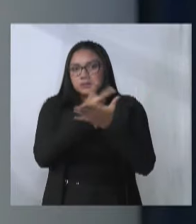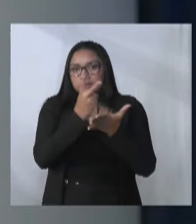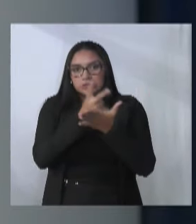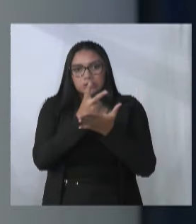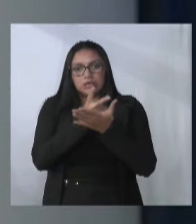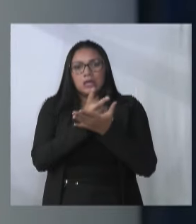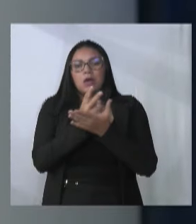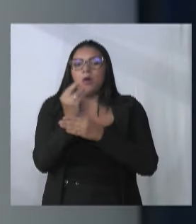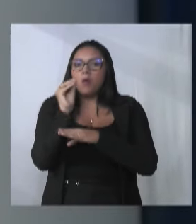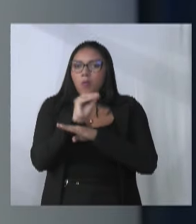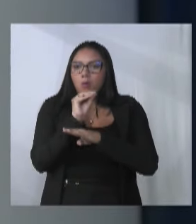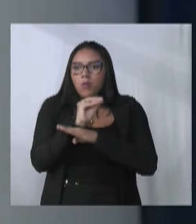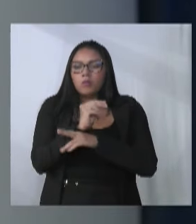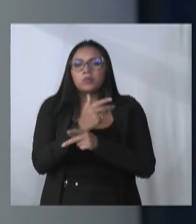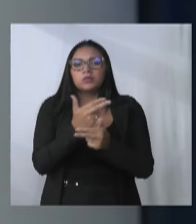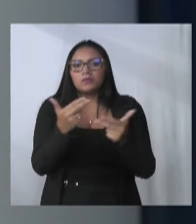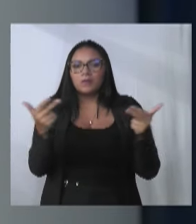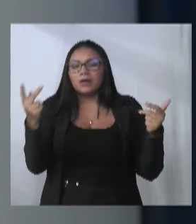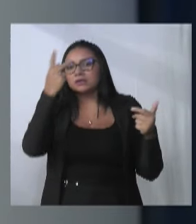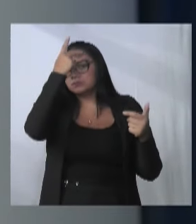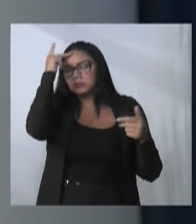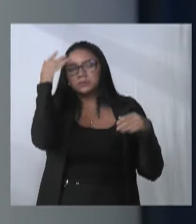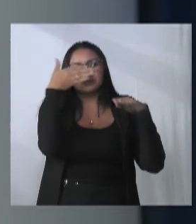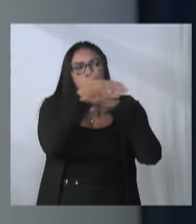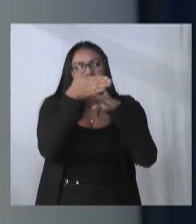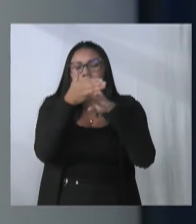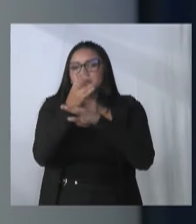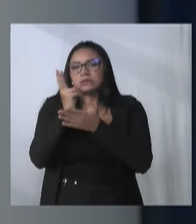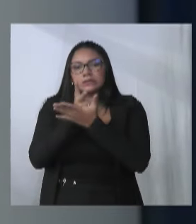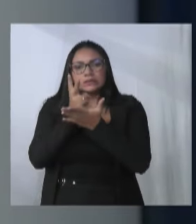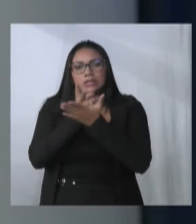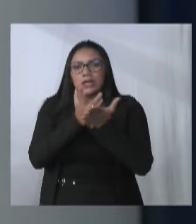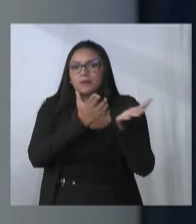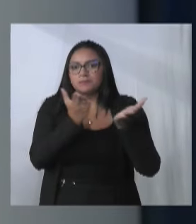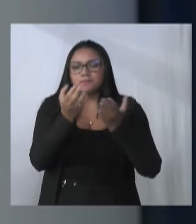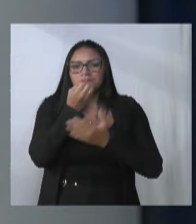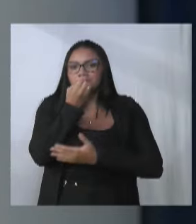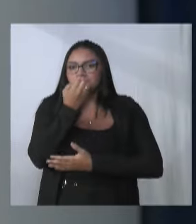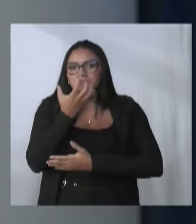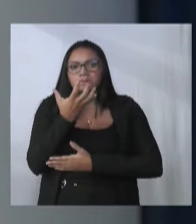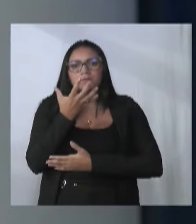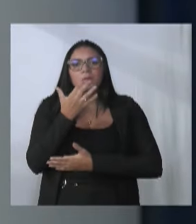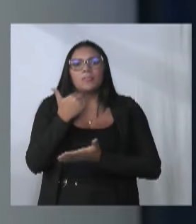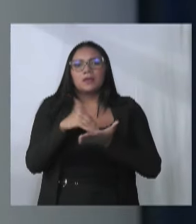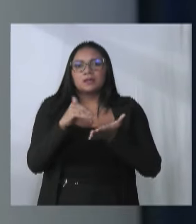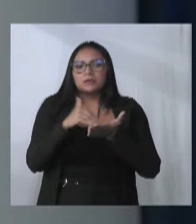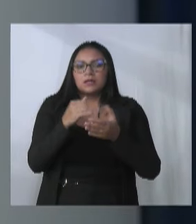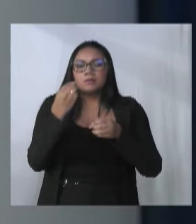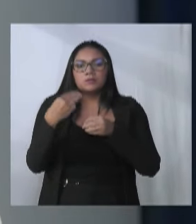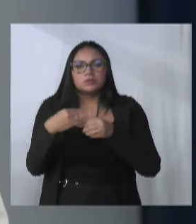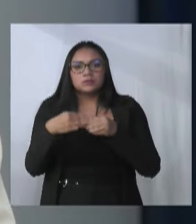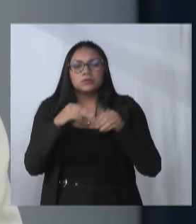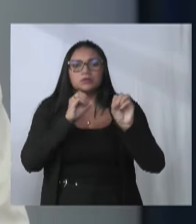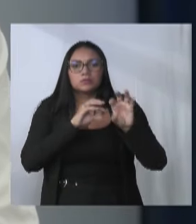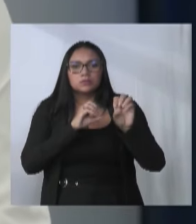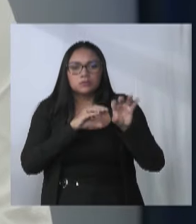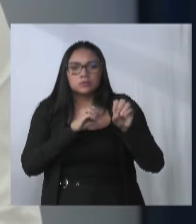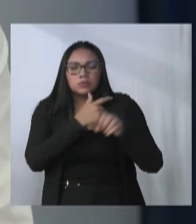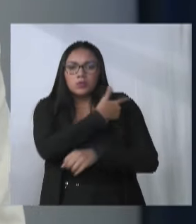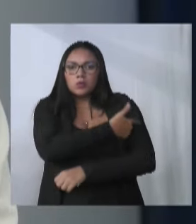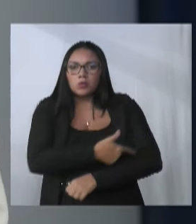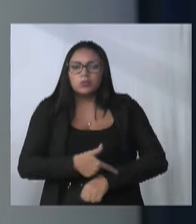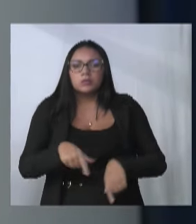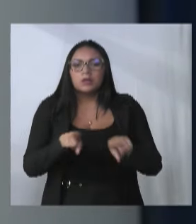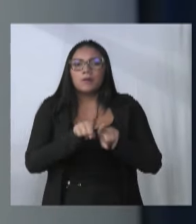zelo. Com muito zelo mesmo, por onde eu passei. Na Secretaria Municipal de Educação, na Secretaria Estadual de